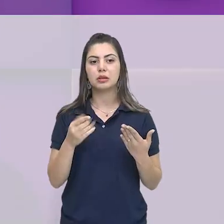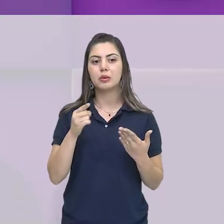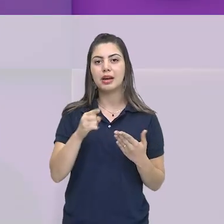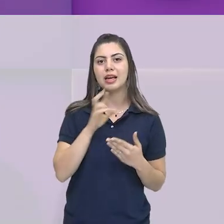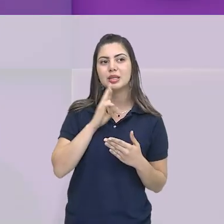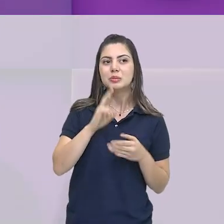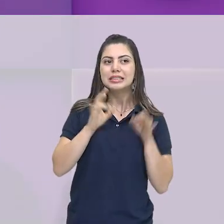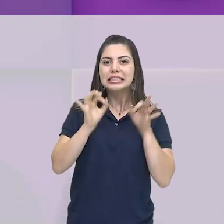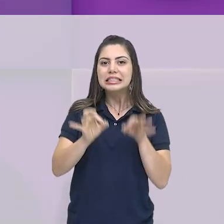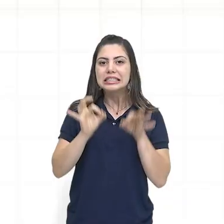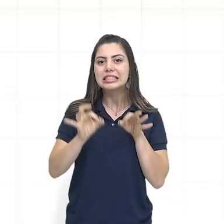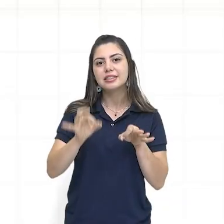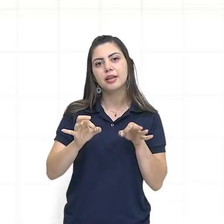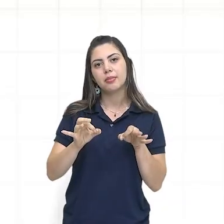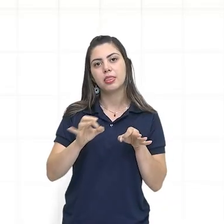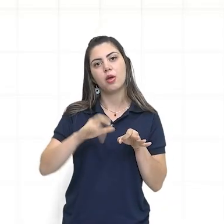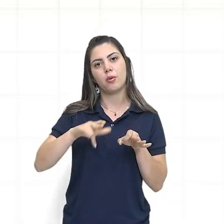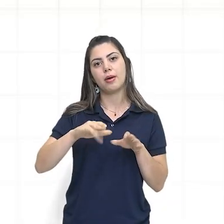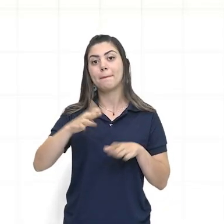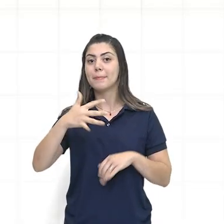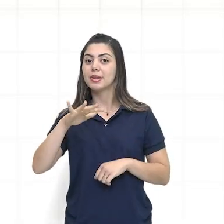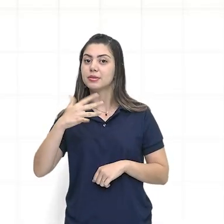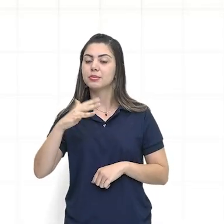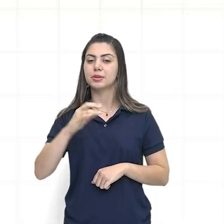exato. Beleza? Continuando.